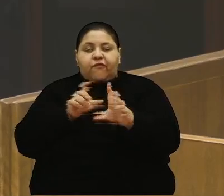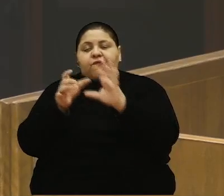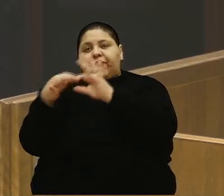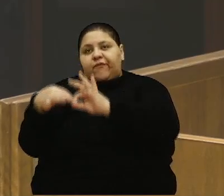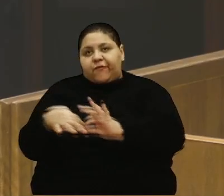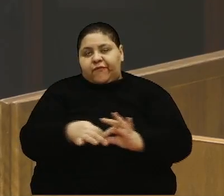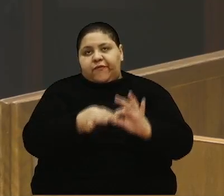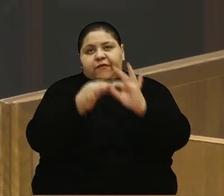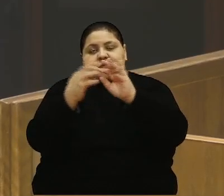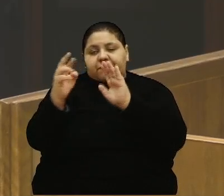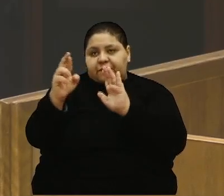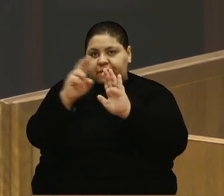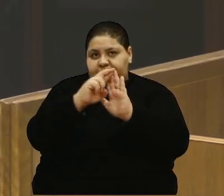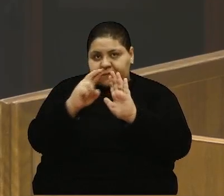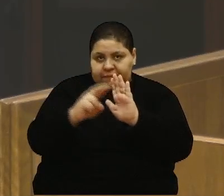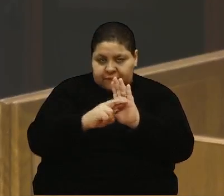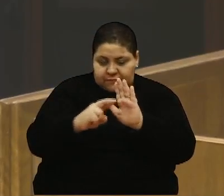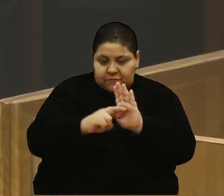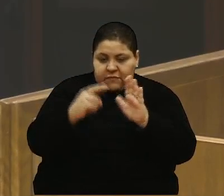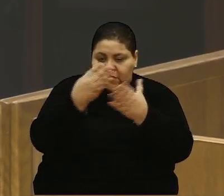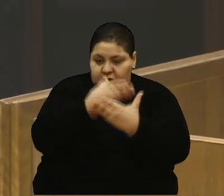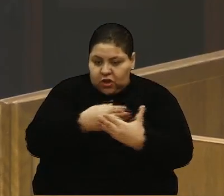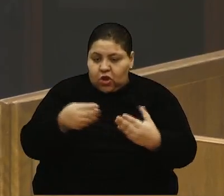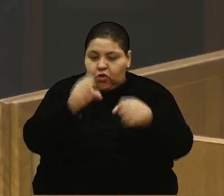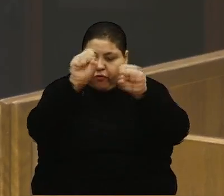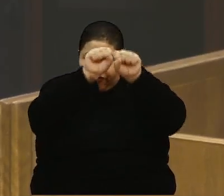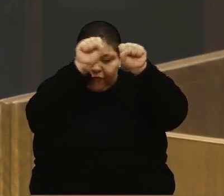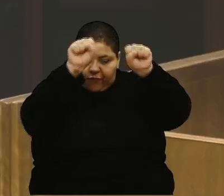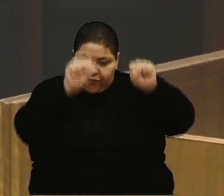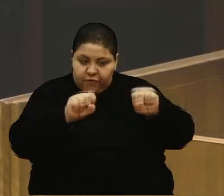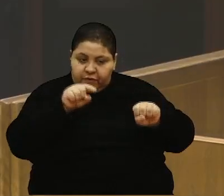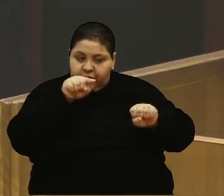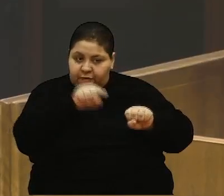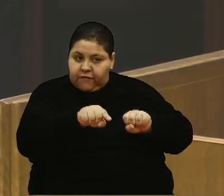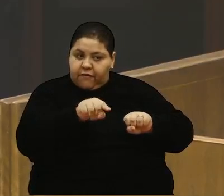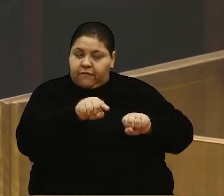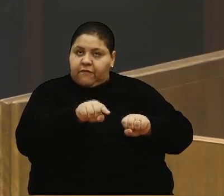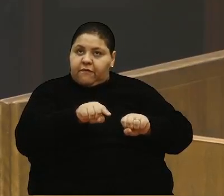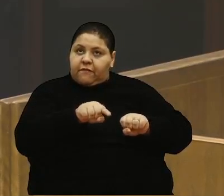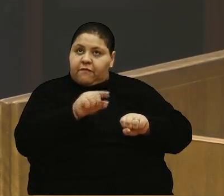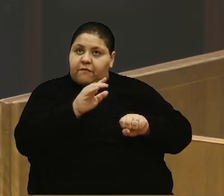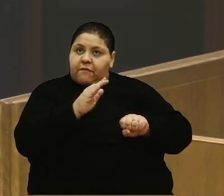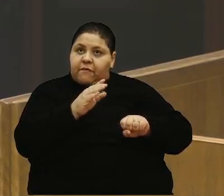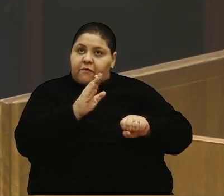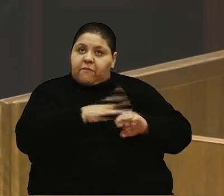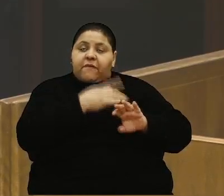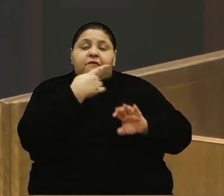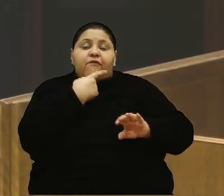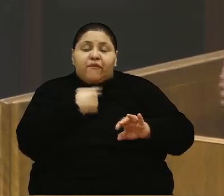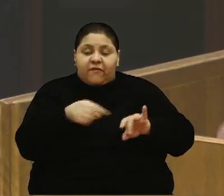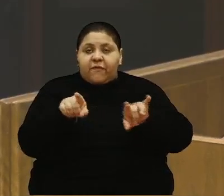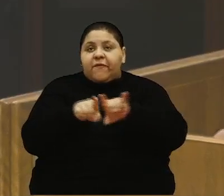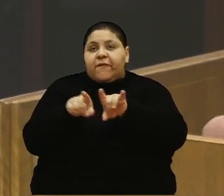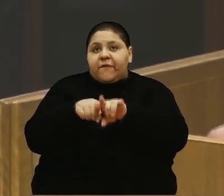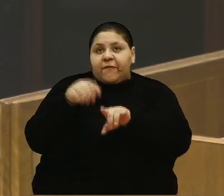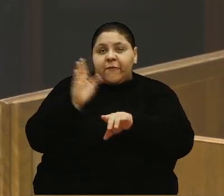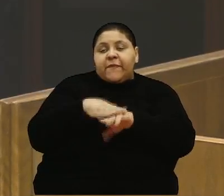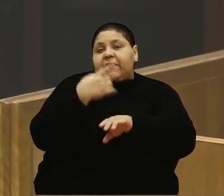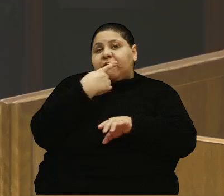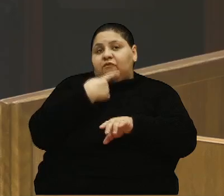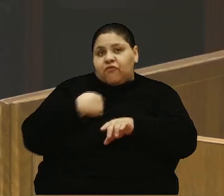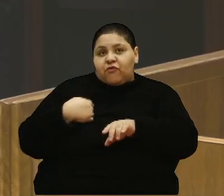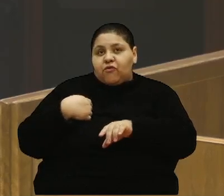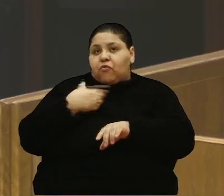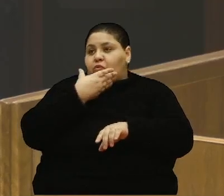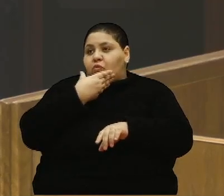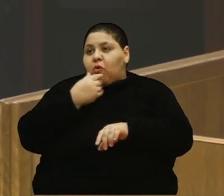unificação de normas, fragilização do sistema. Essa é a parte que mais me agradou e a parte que mais vai agradar o homem do